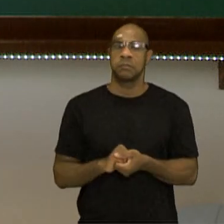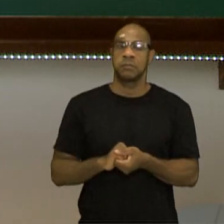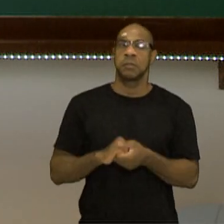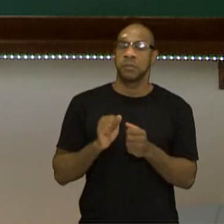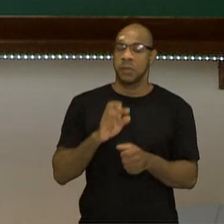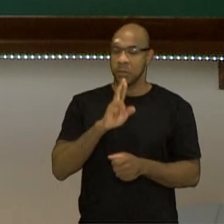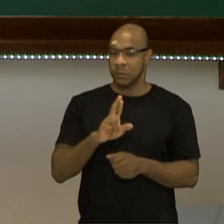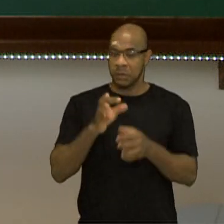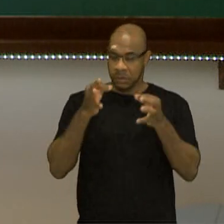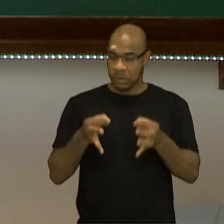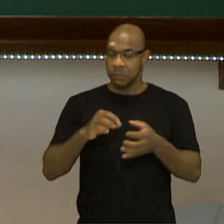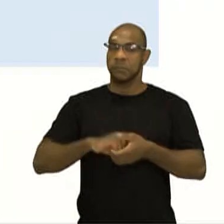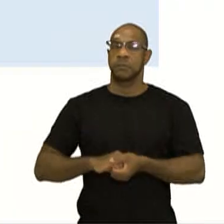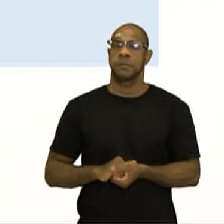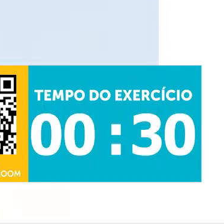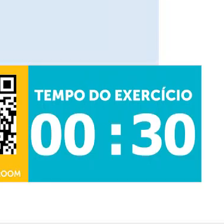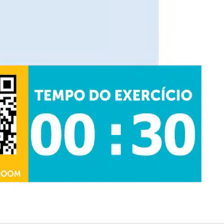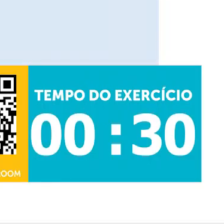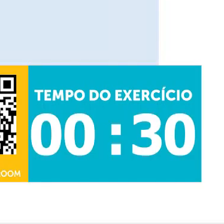possa responder, certo?